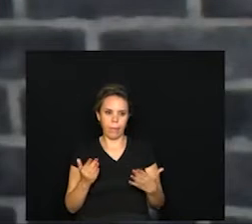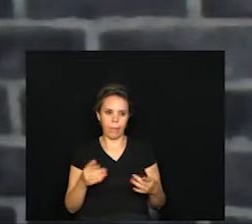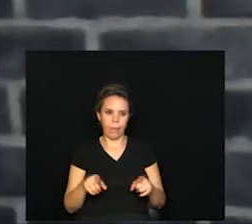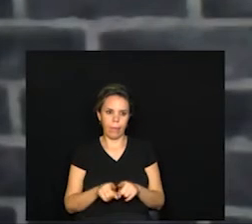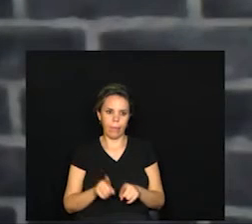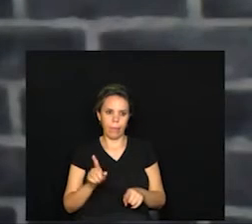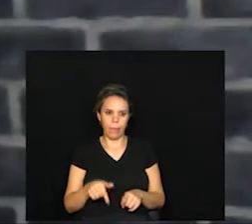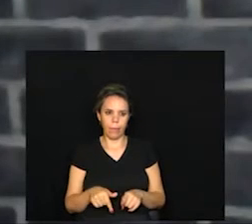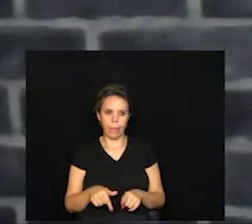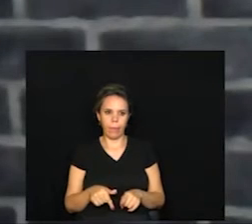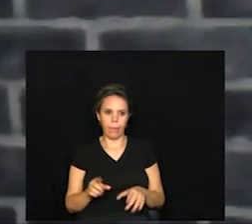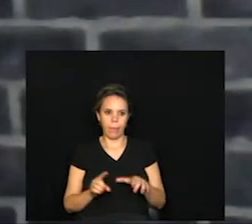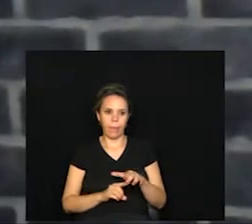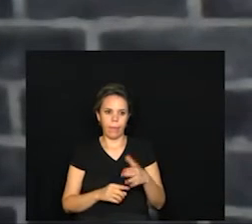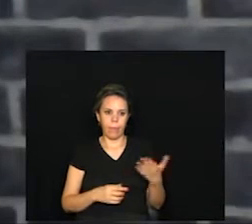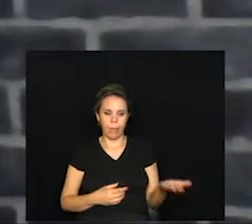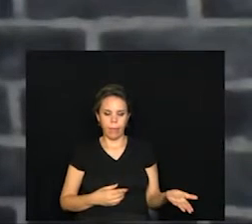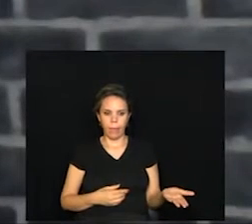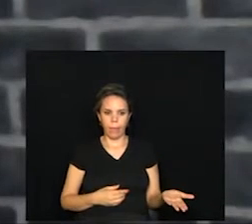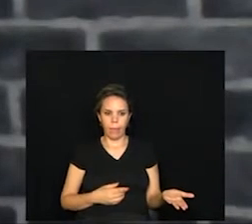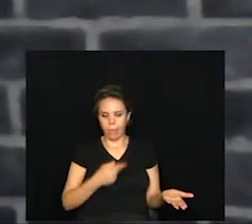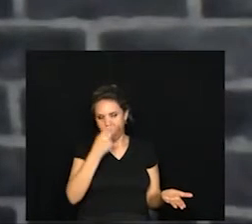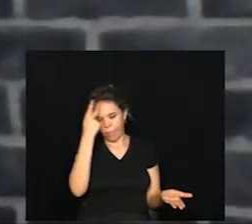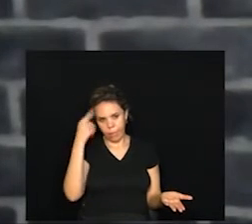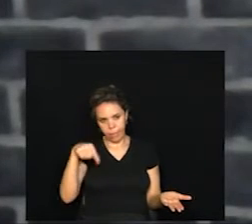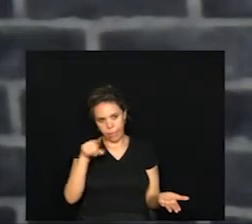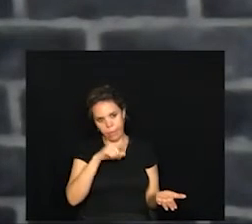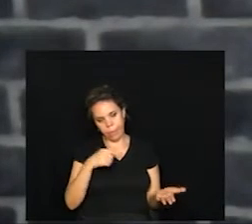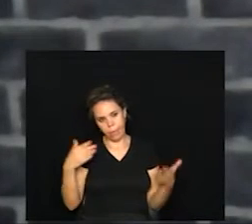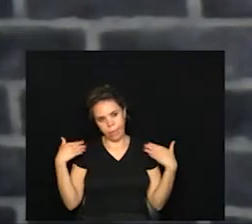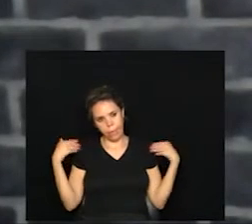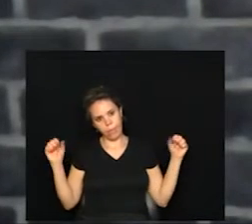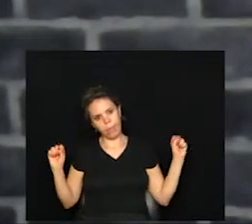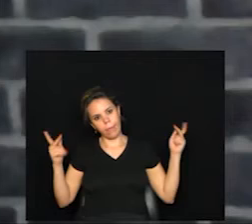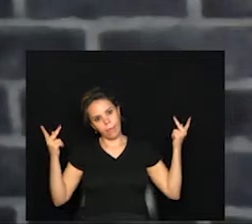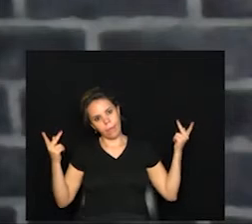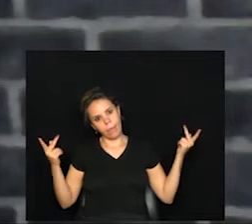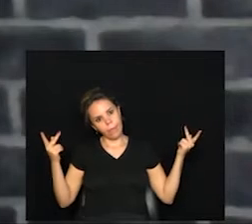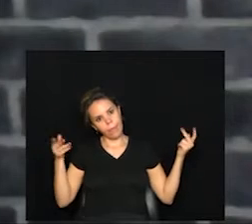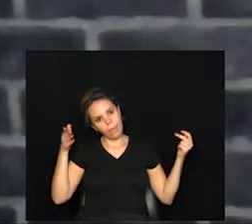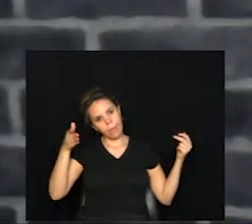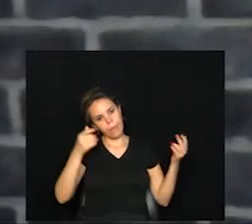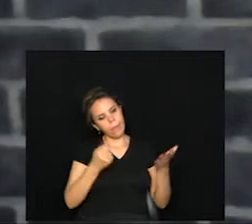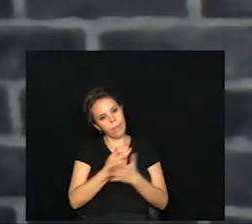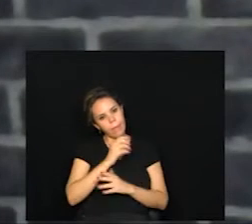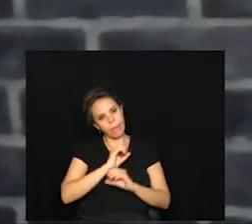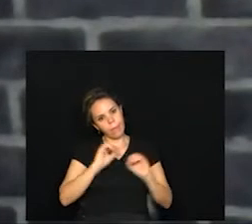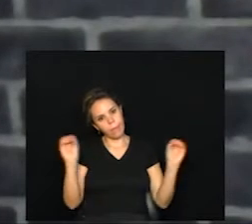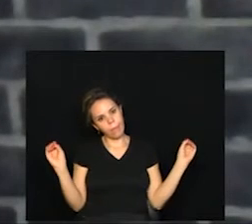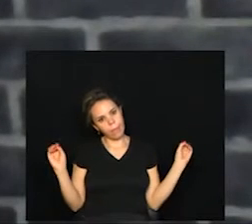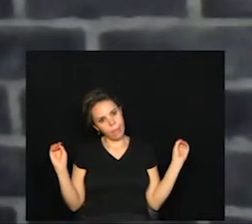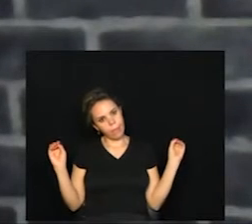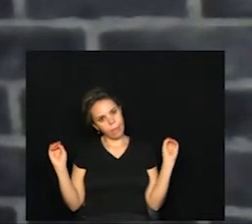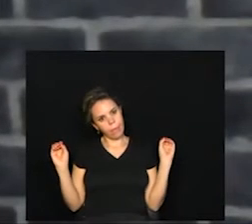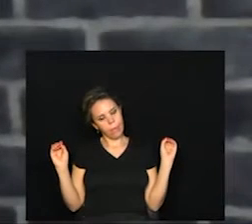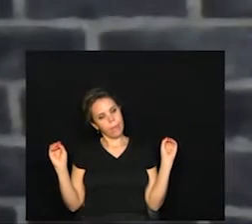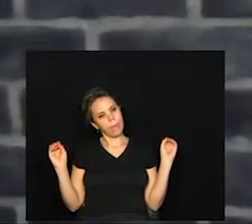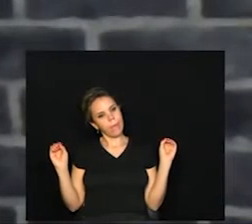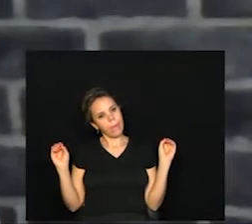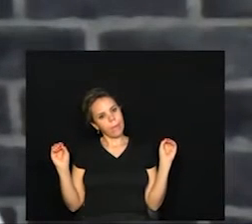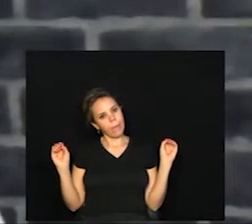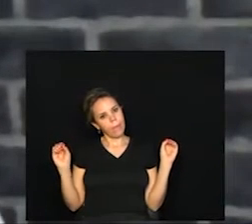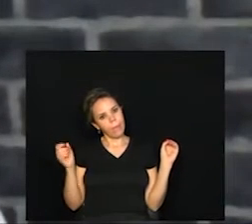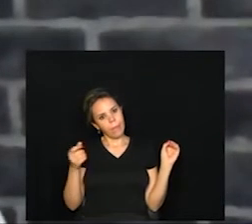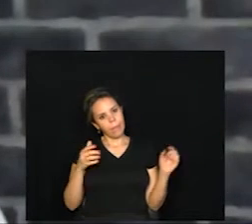é equiparado como consumidor. Então, aquele consumidor que está passeando no shopping, ele não comprou nada, mas ele